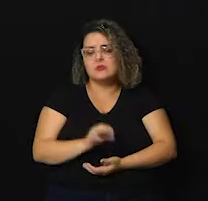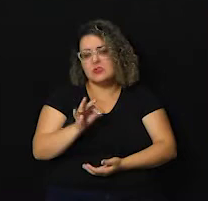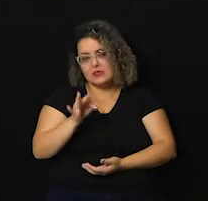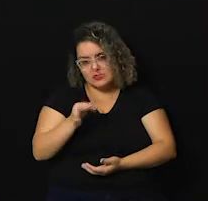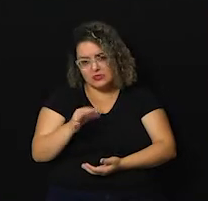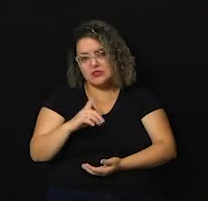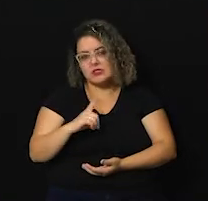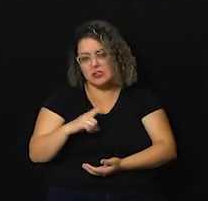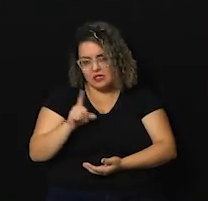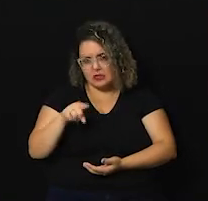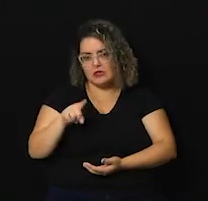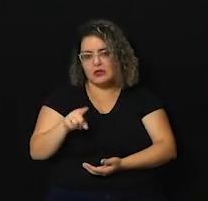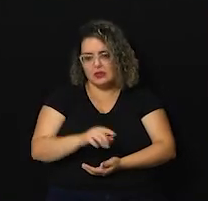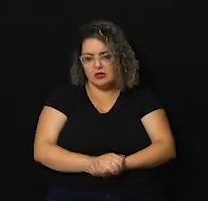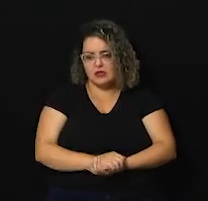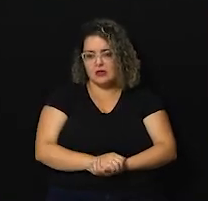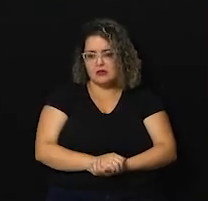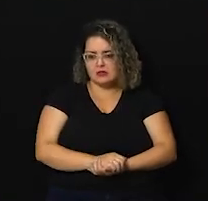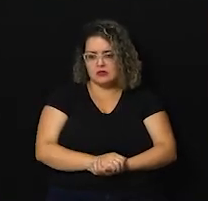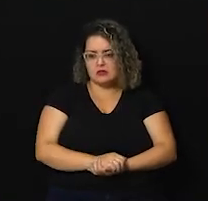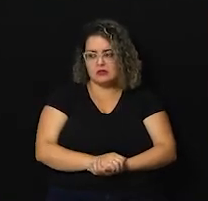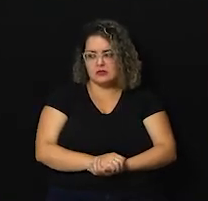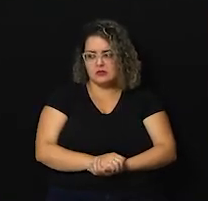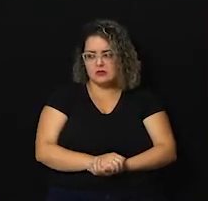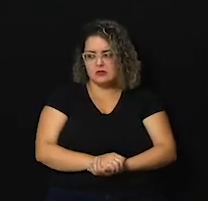Sem dúvida que há.